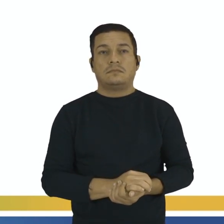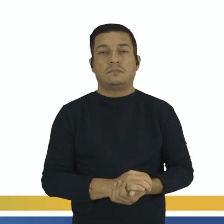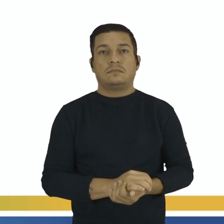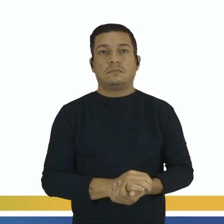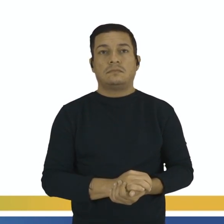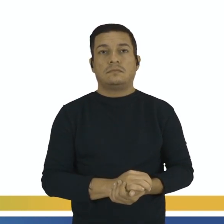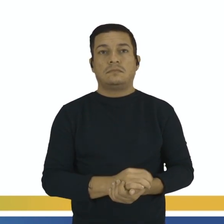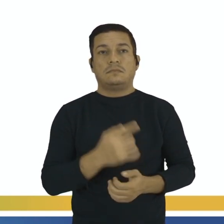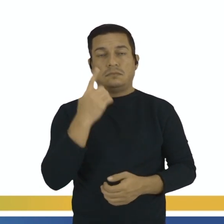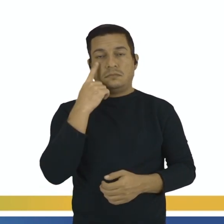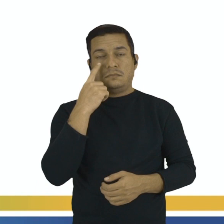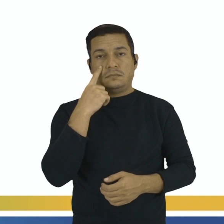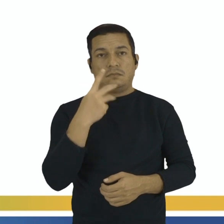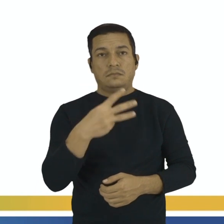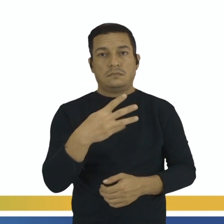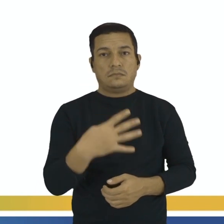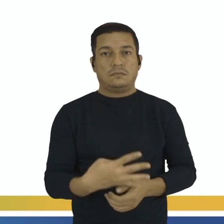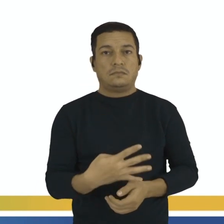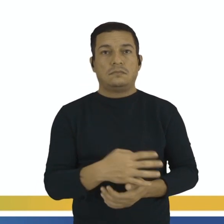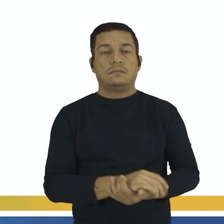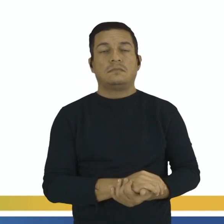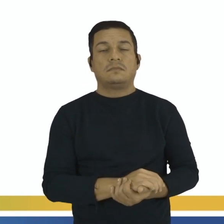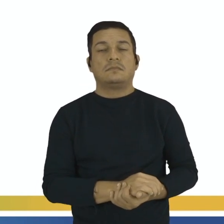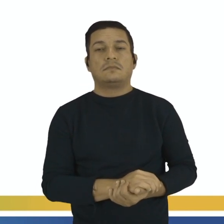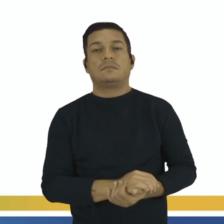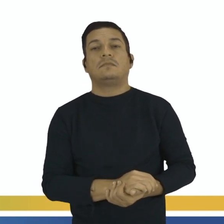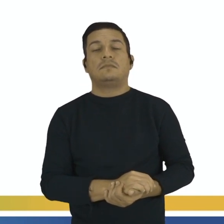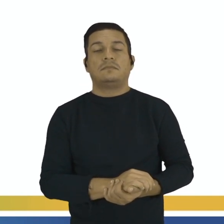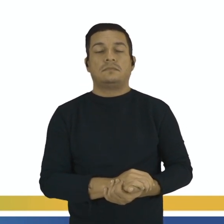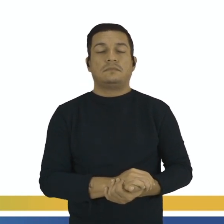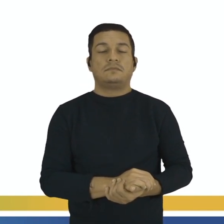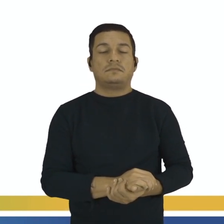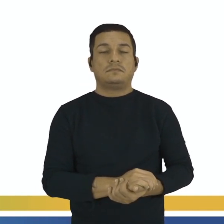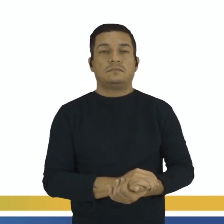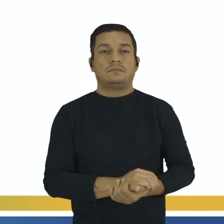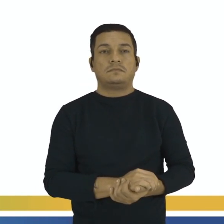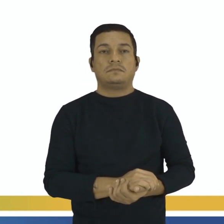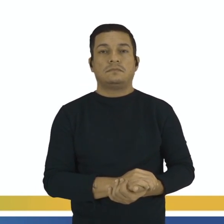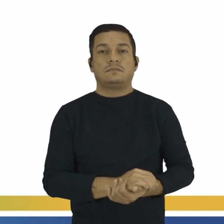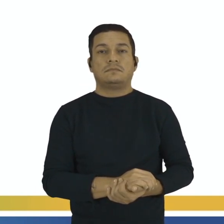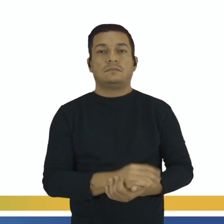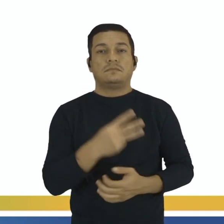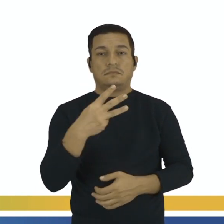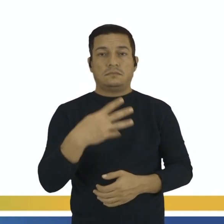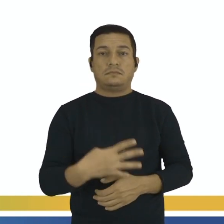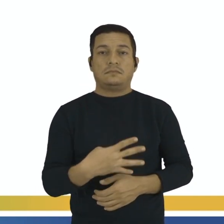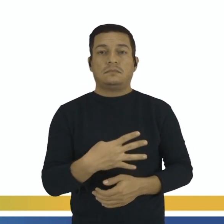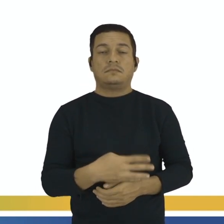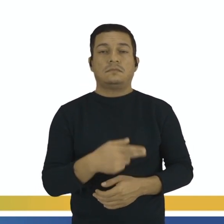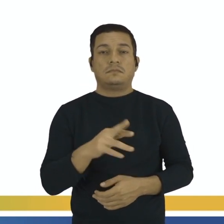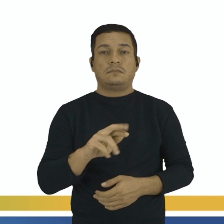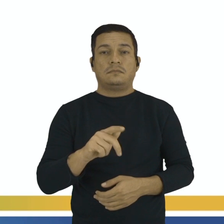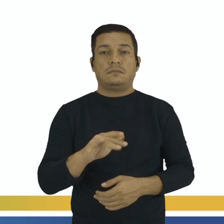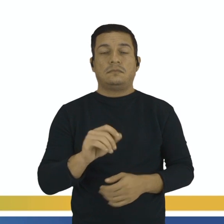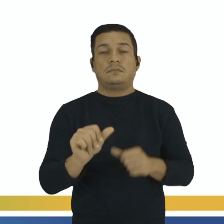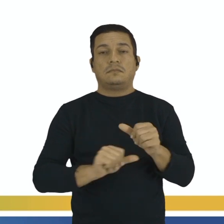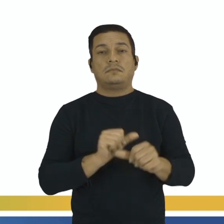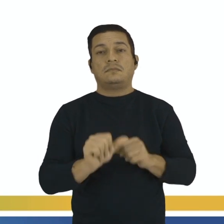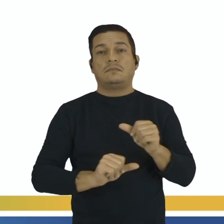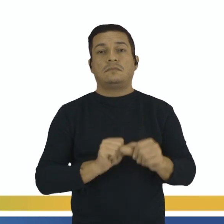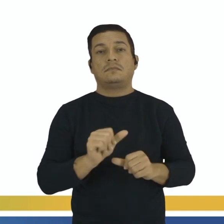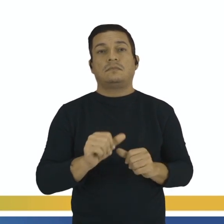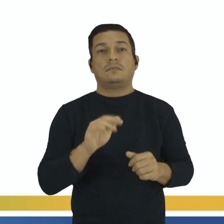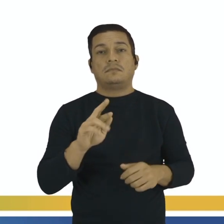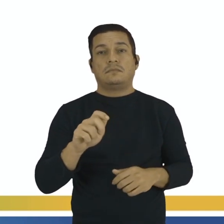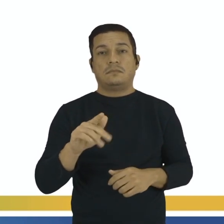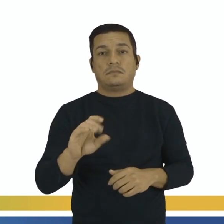Vejamos mais um exemplo. Agora, nós temos aí o número 3/4, né? A nossa fração 3/4. Para eu transformá-la em